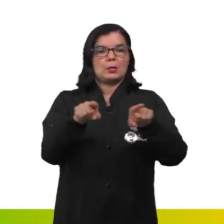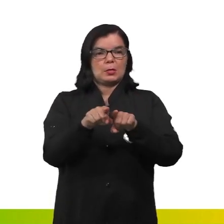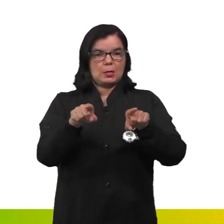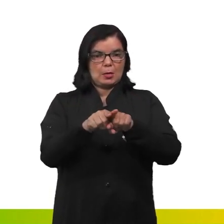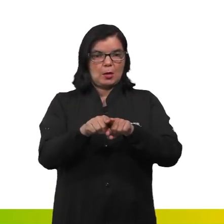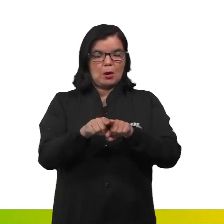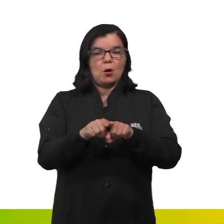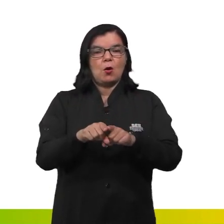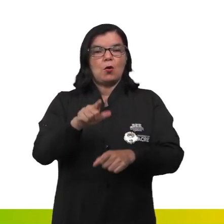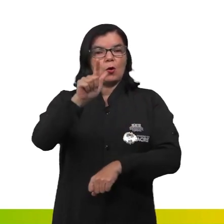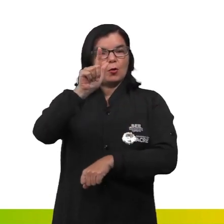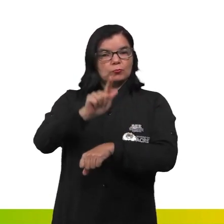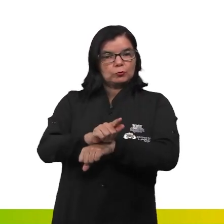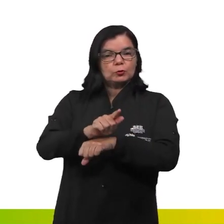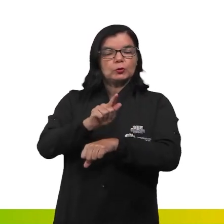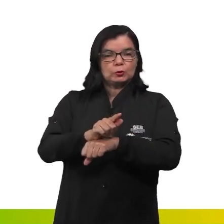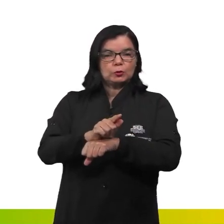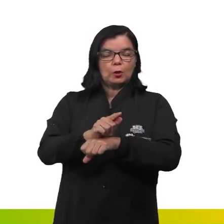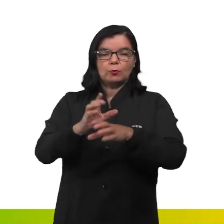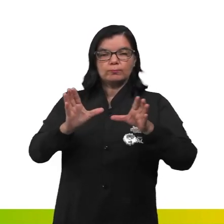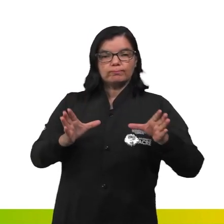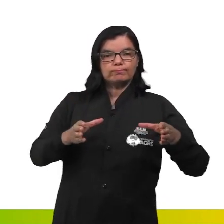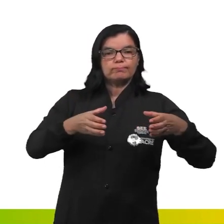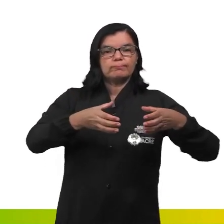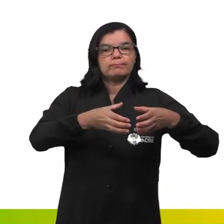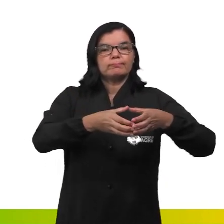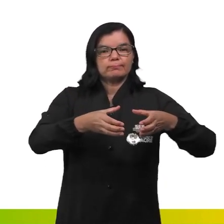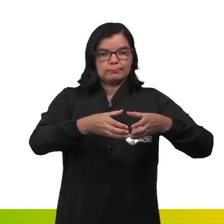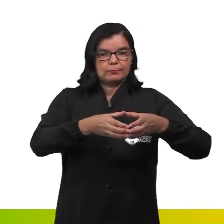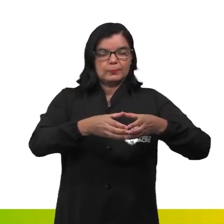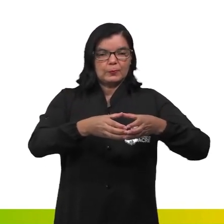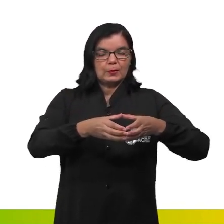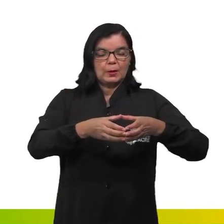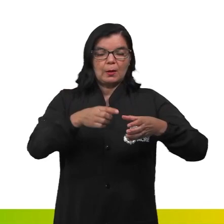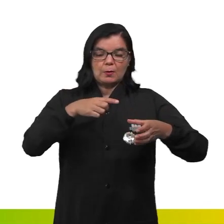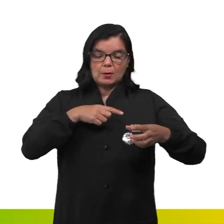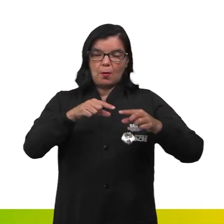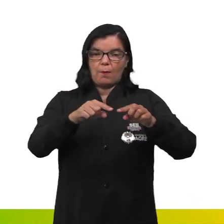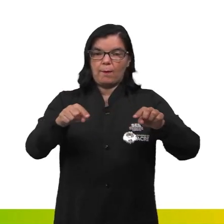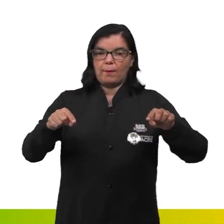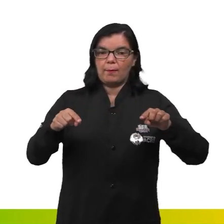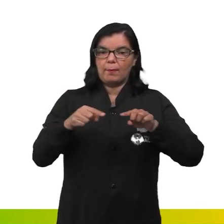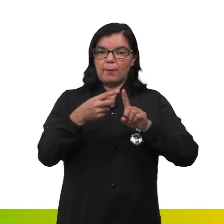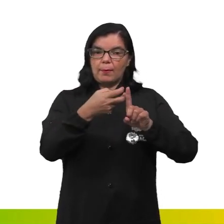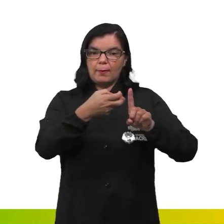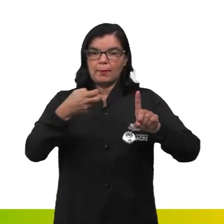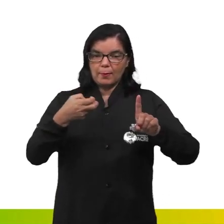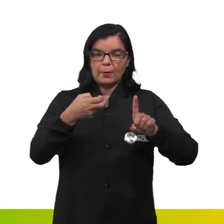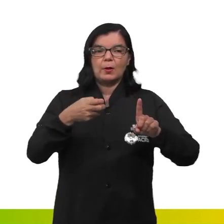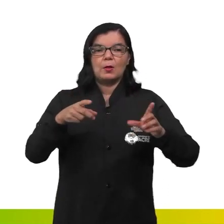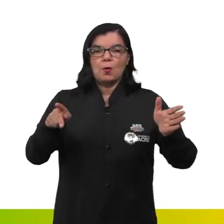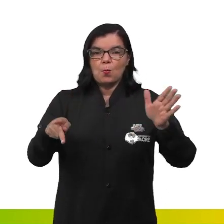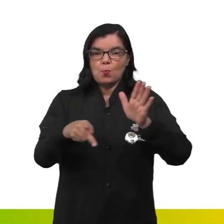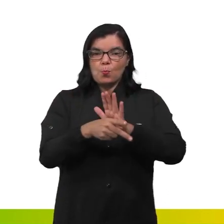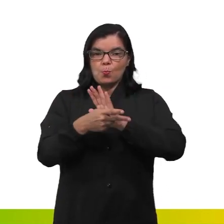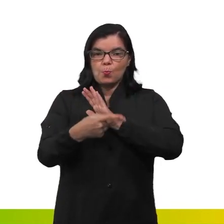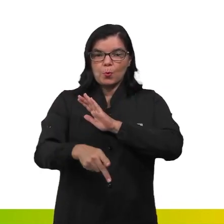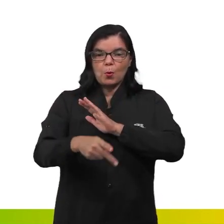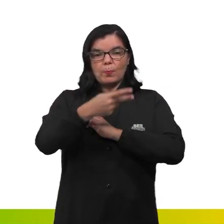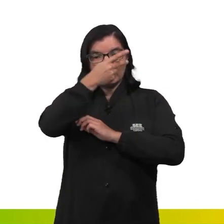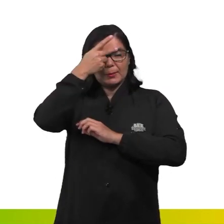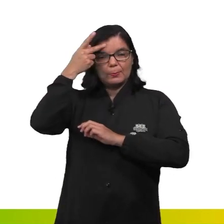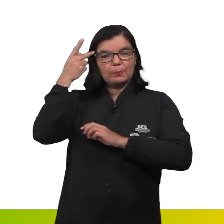à gestão comunitária, ou seja, áreas indígenas serem geridas por